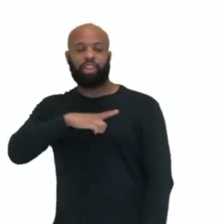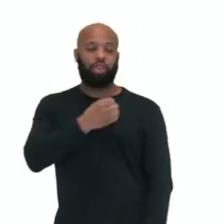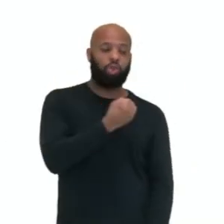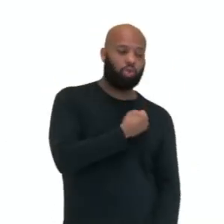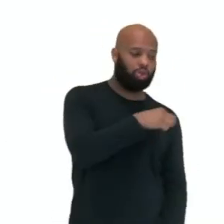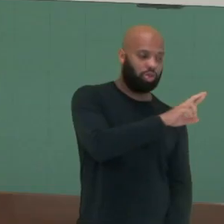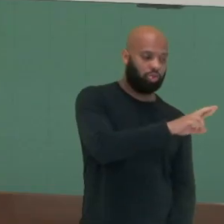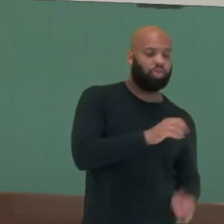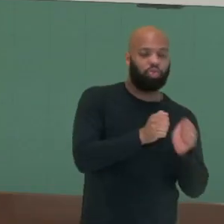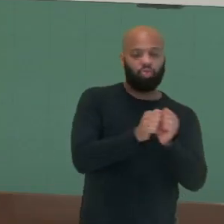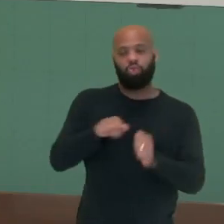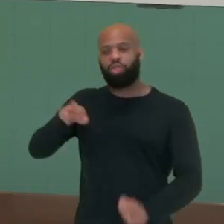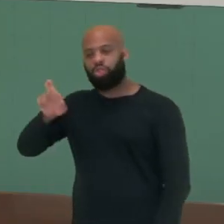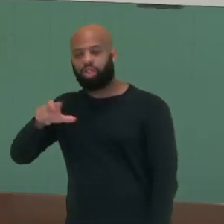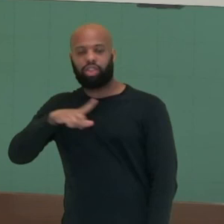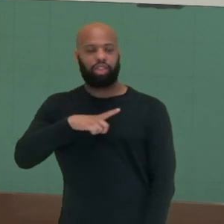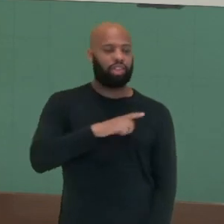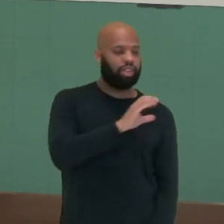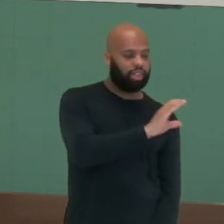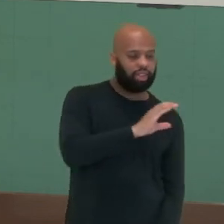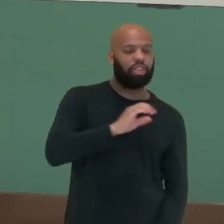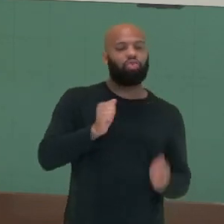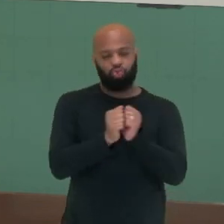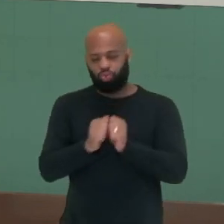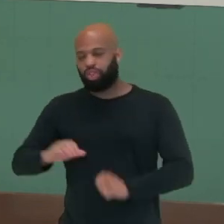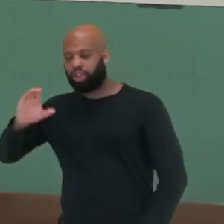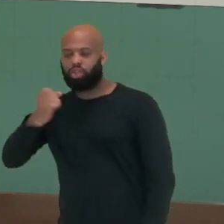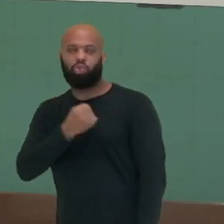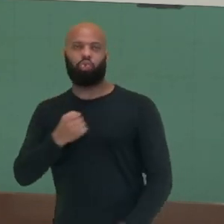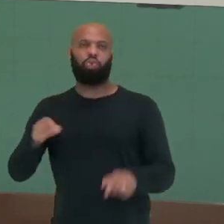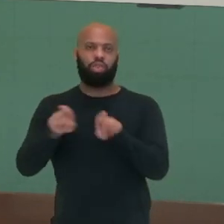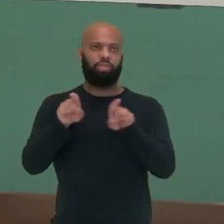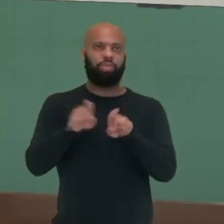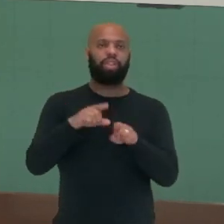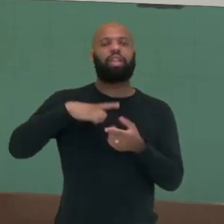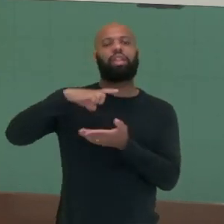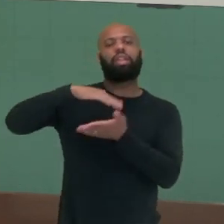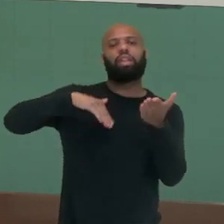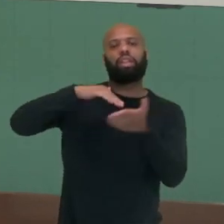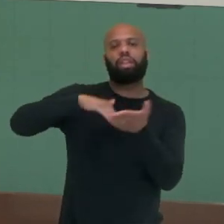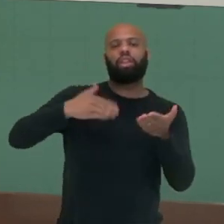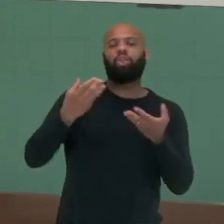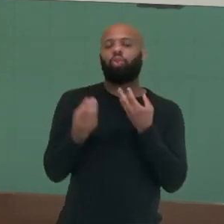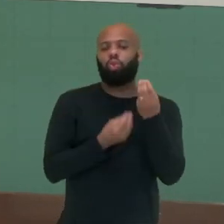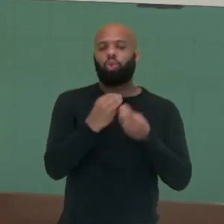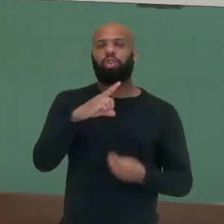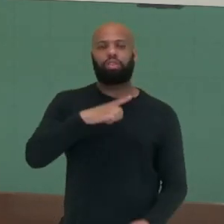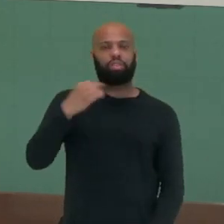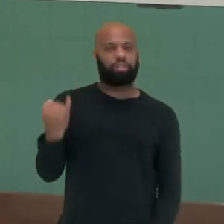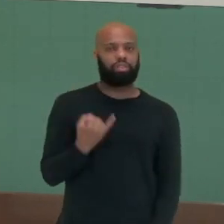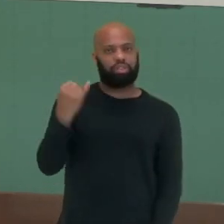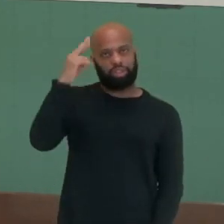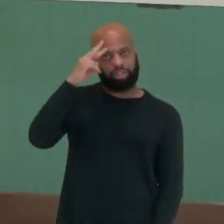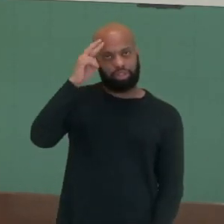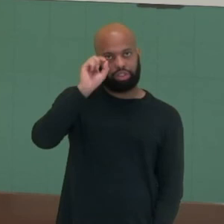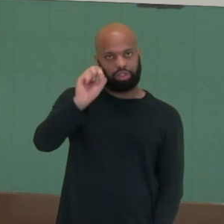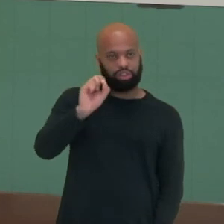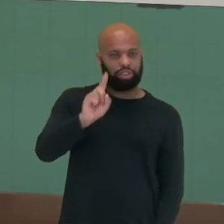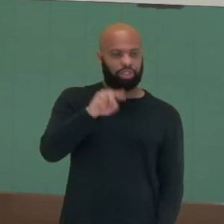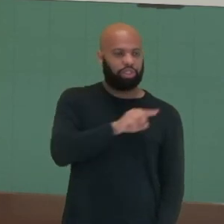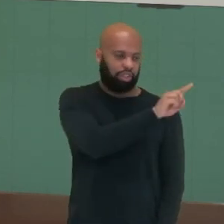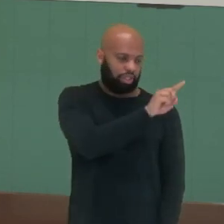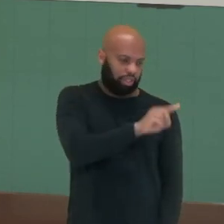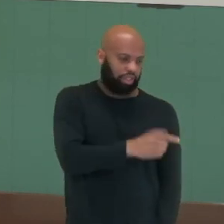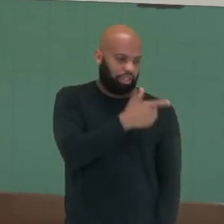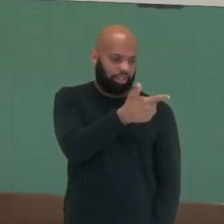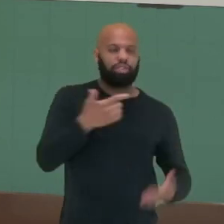parte real, a parte imaginária com a parte imaginária. A subtração, nós temos que lembrar que o Z2 aqui